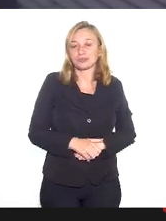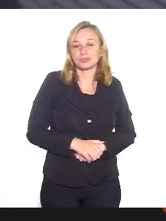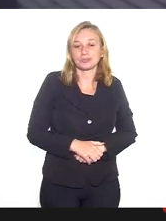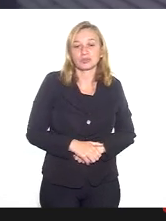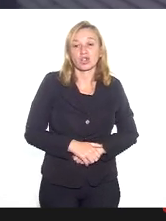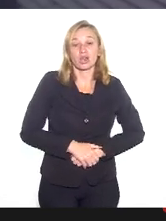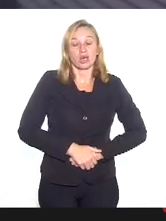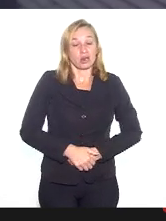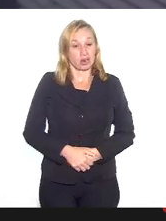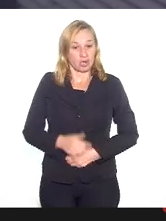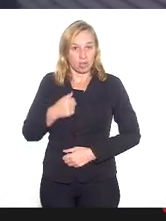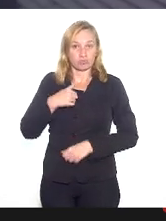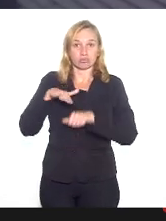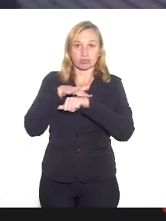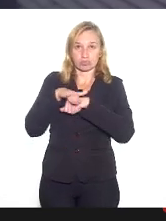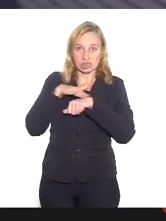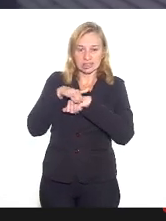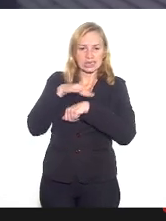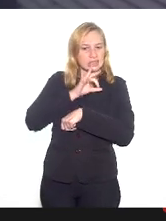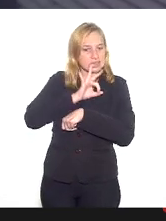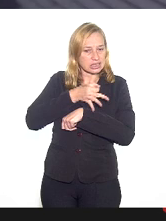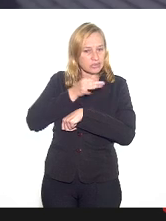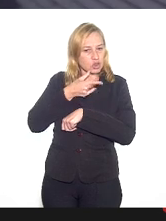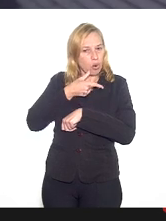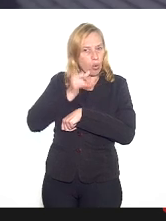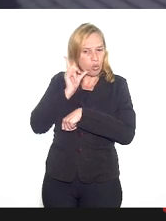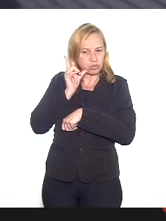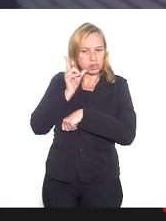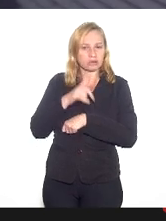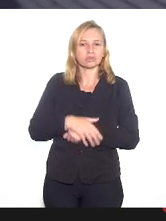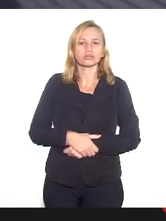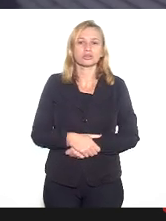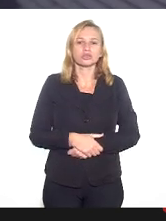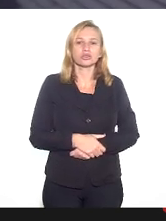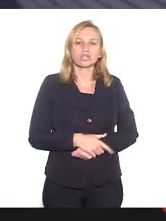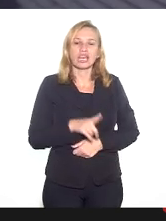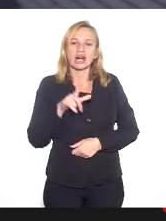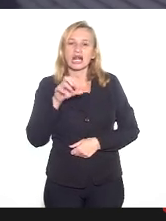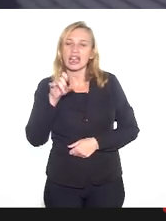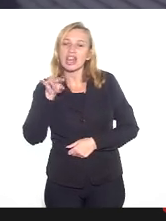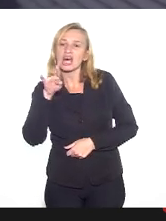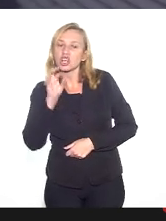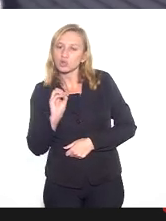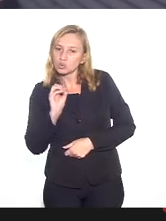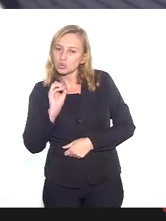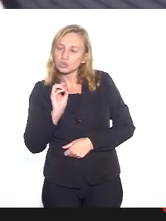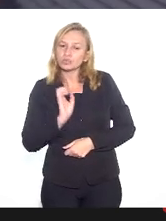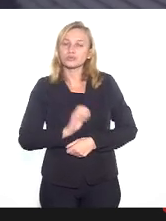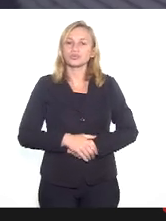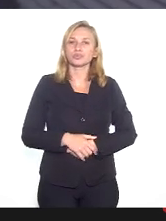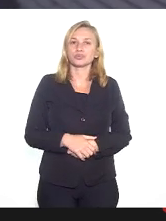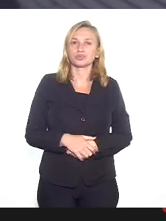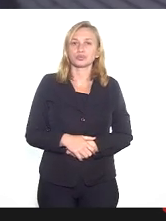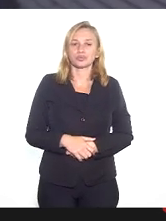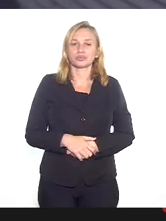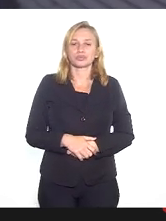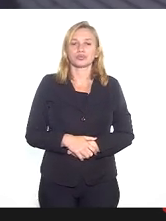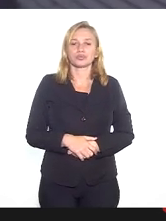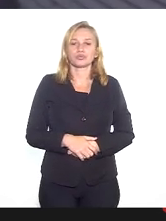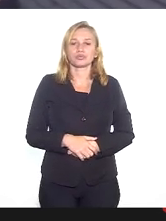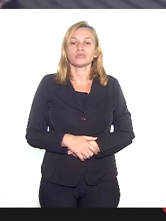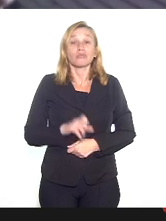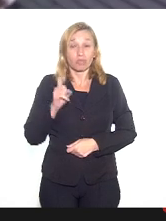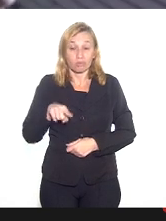Eu conversei detidamente ontem com o Leandro, teve esse compromisso hoje, e é